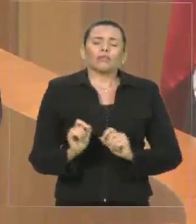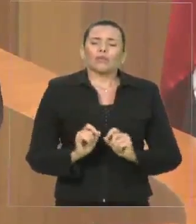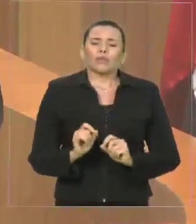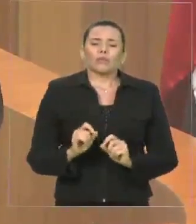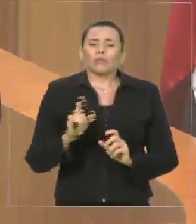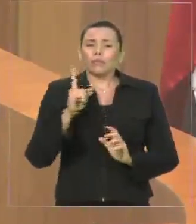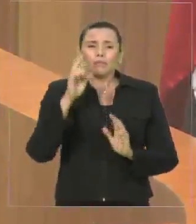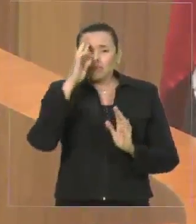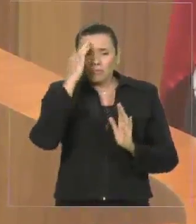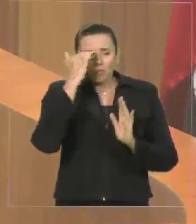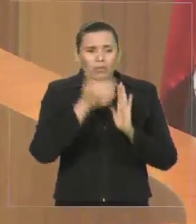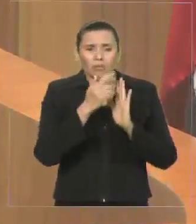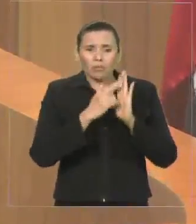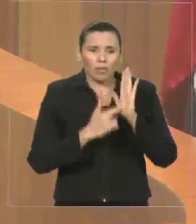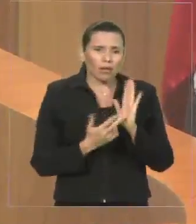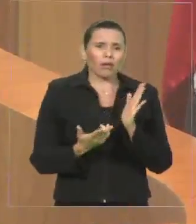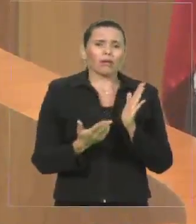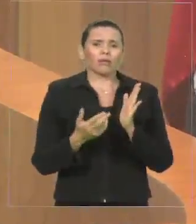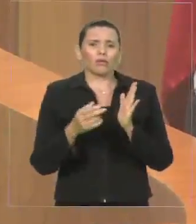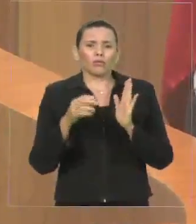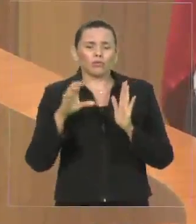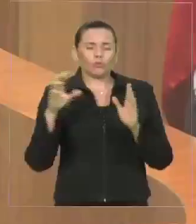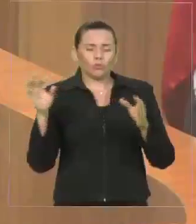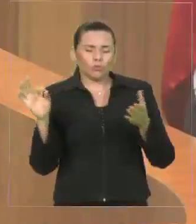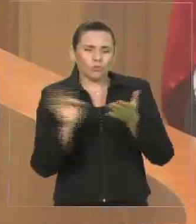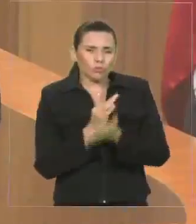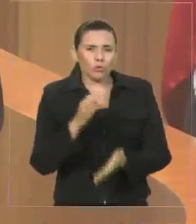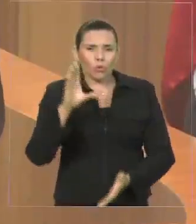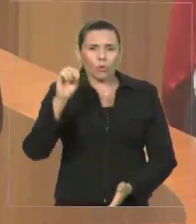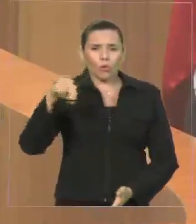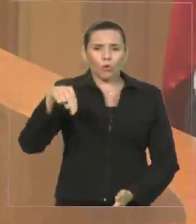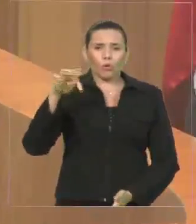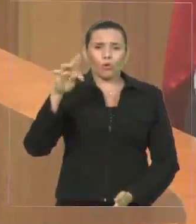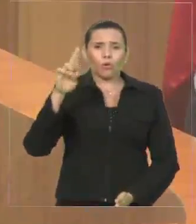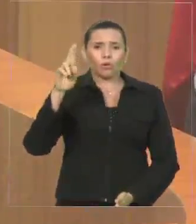regular contratual. É por isso que o meu encaminhamento é pelo voto não, senhor presidente.